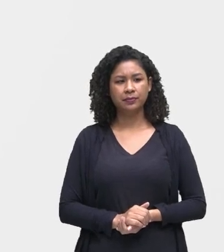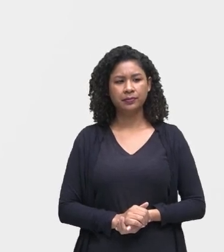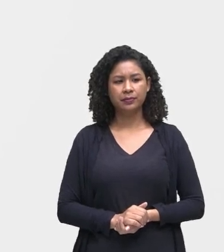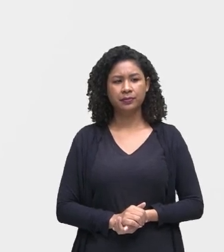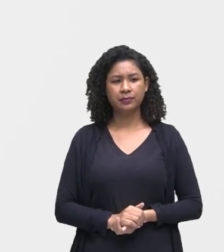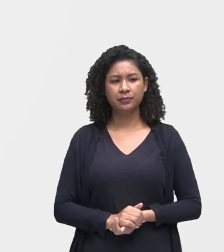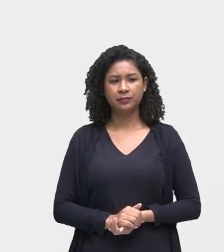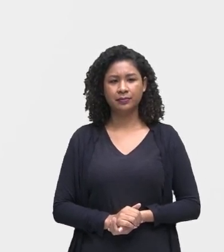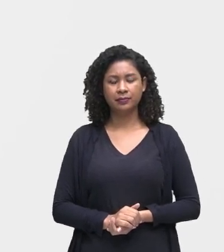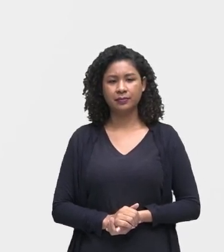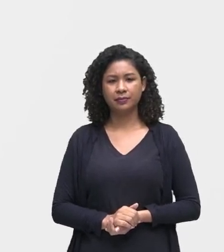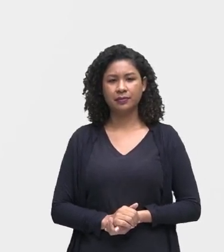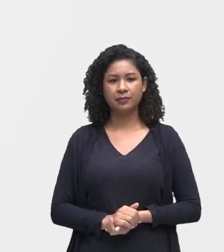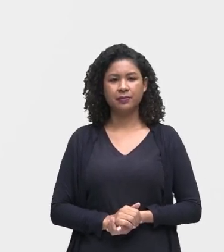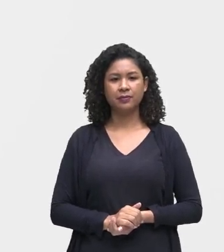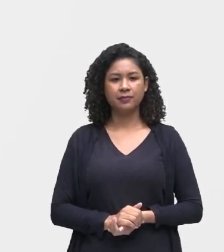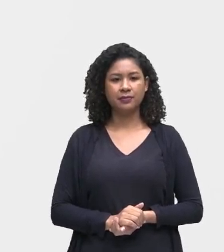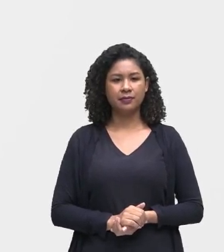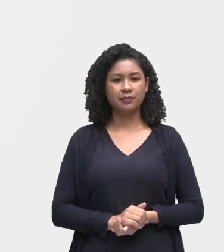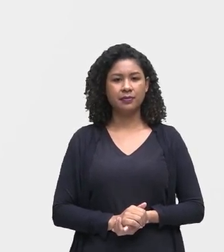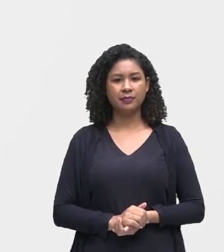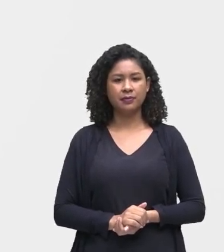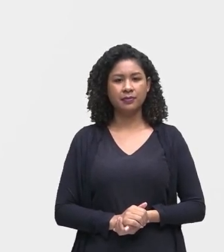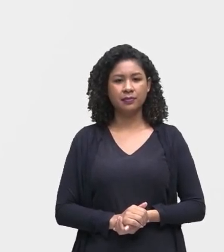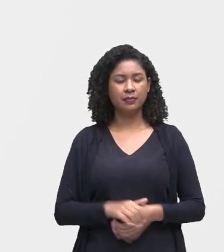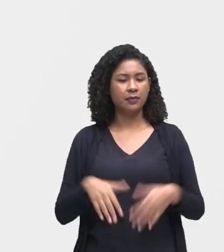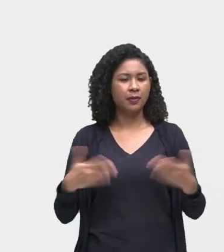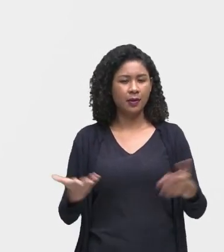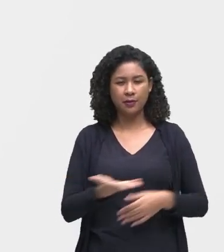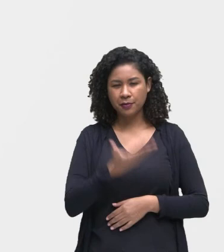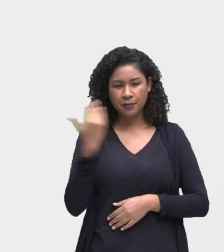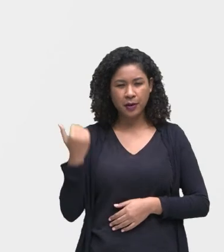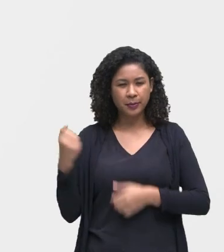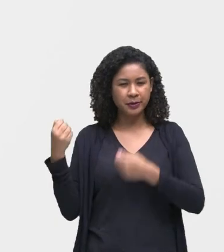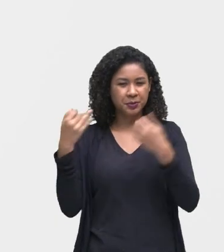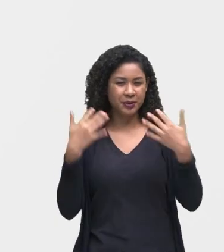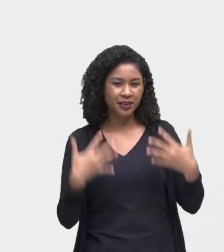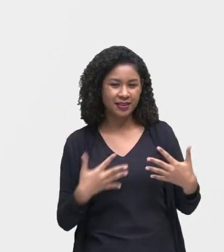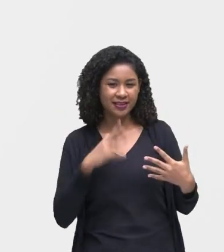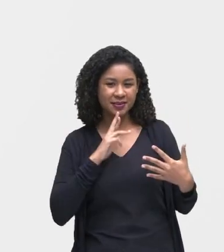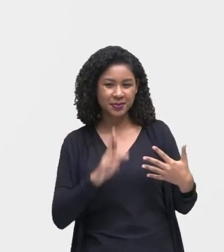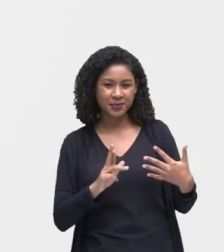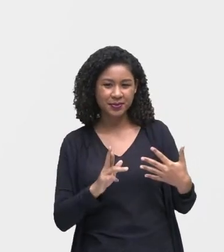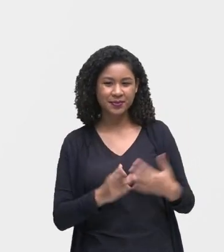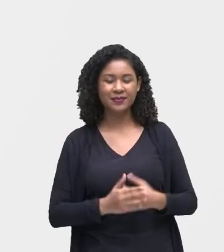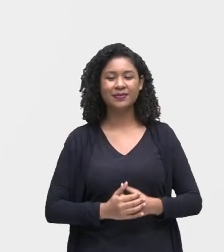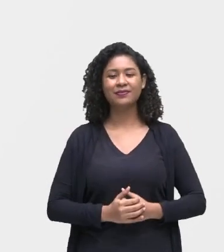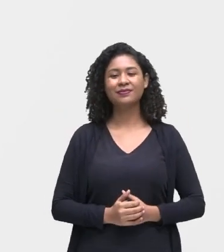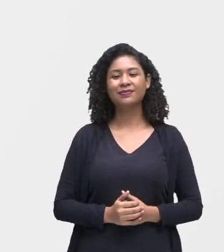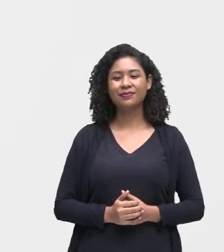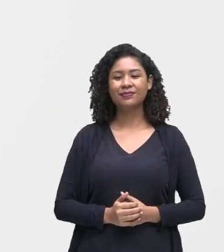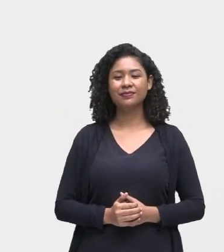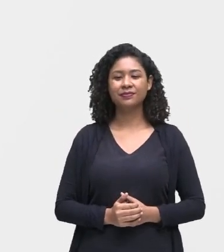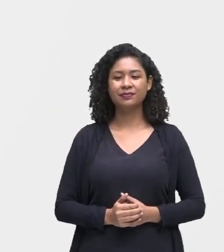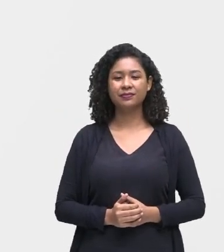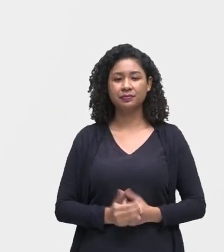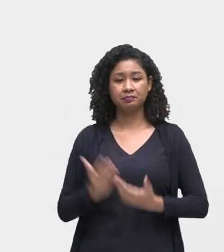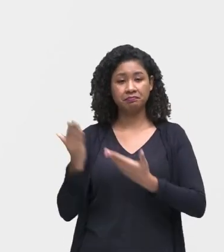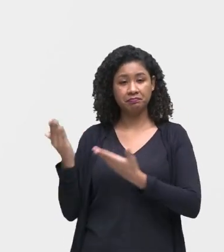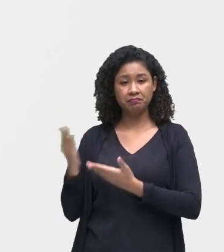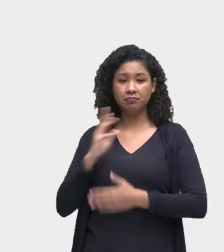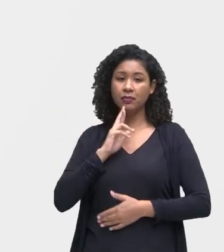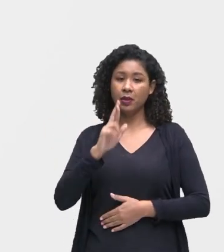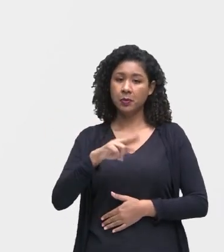transcendente, né? Vamos então para a resolução dessa questão? Bem, essa é uma resposta pessoal,